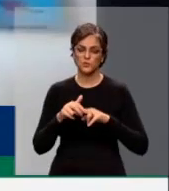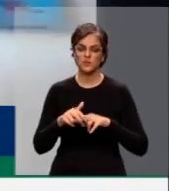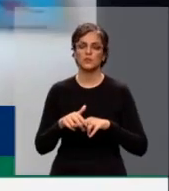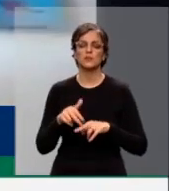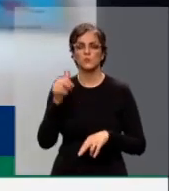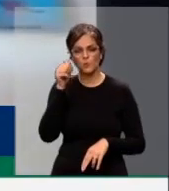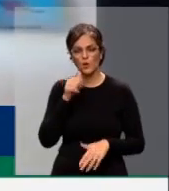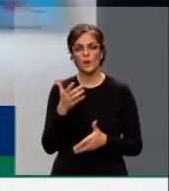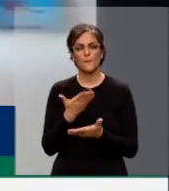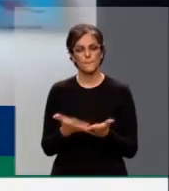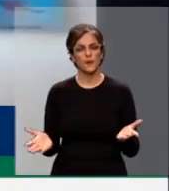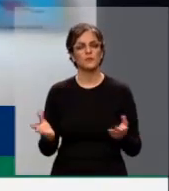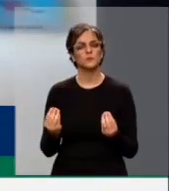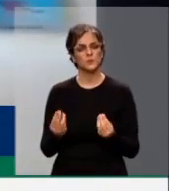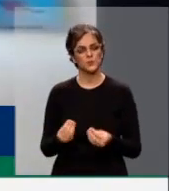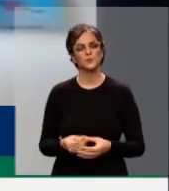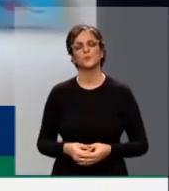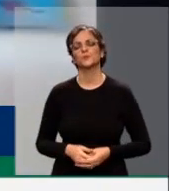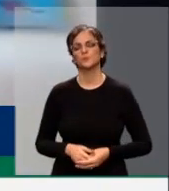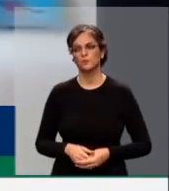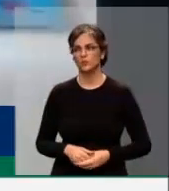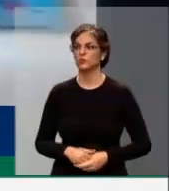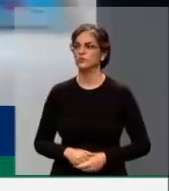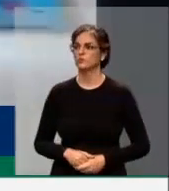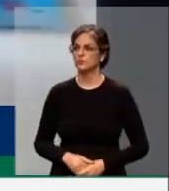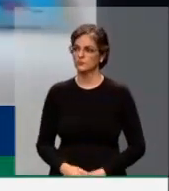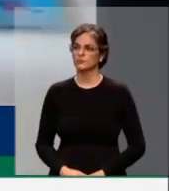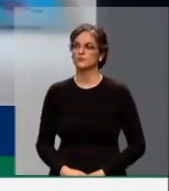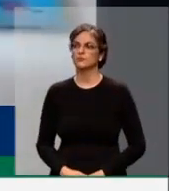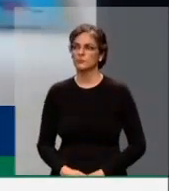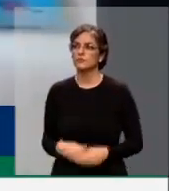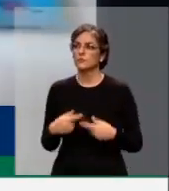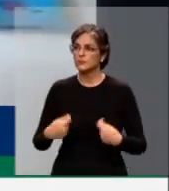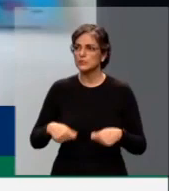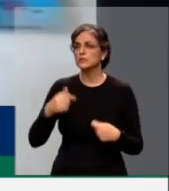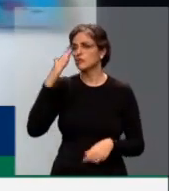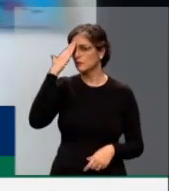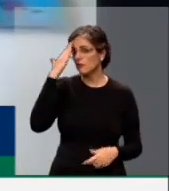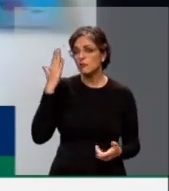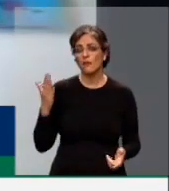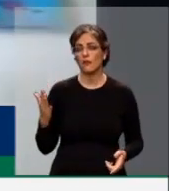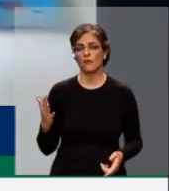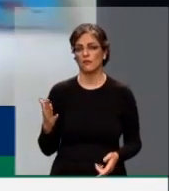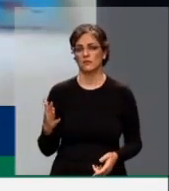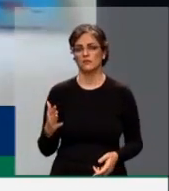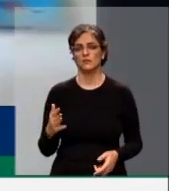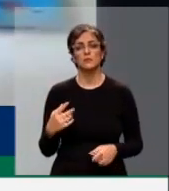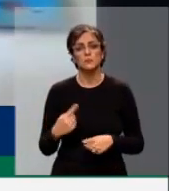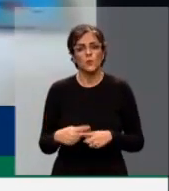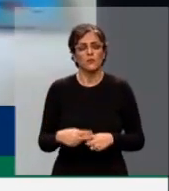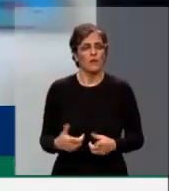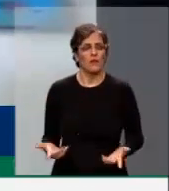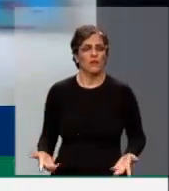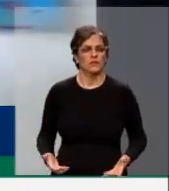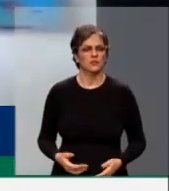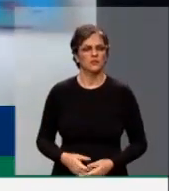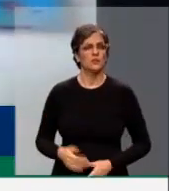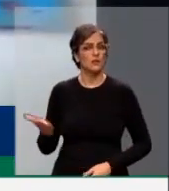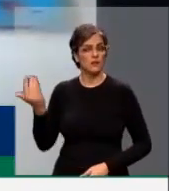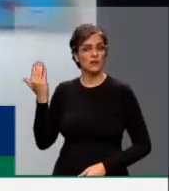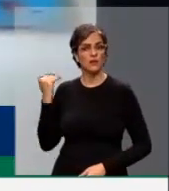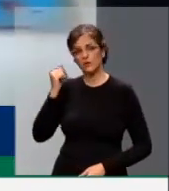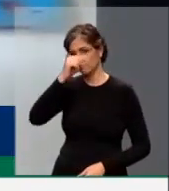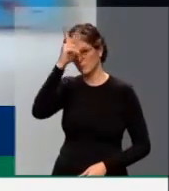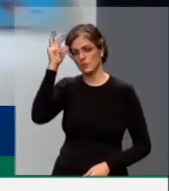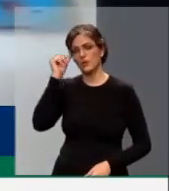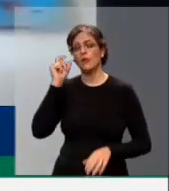muito. Principalmente, entendeu? Por quê? Porque os municípios que já dependiam exclusivamente do